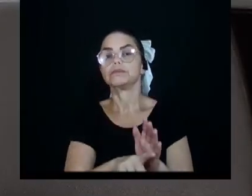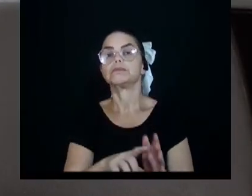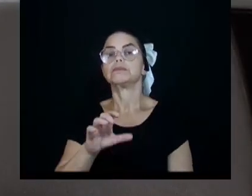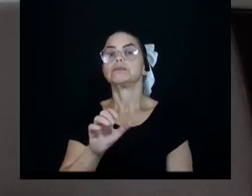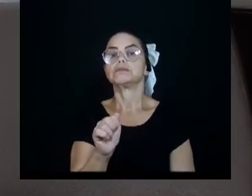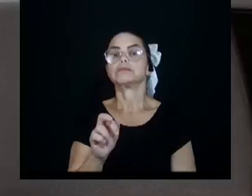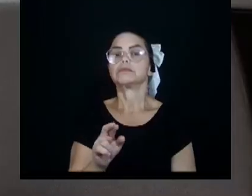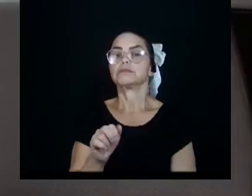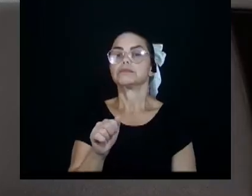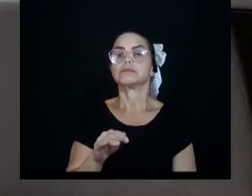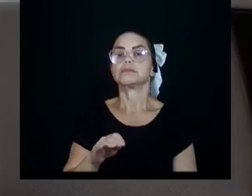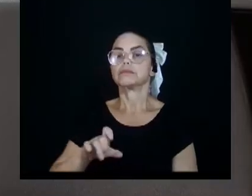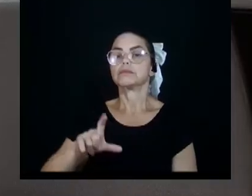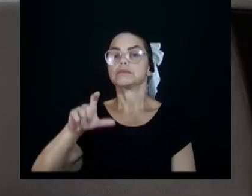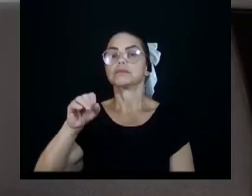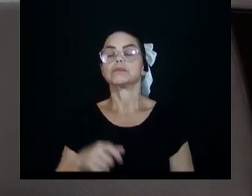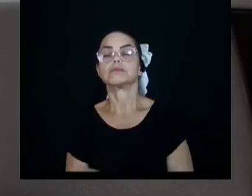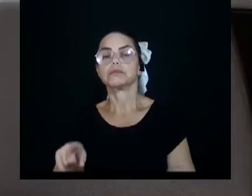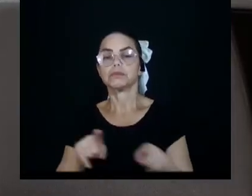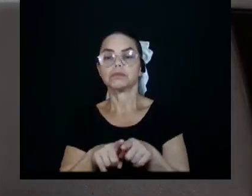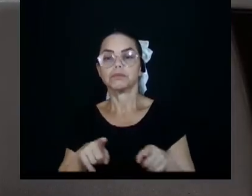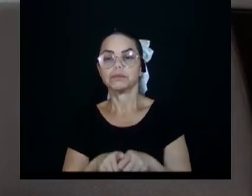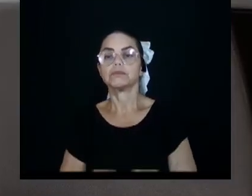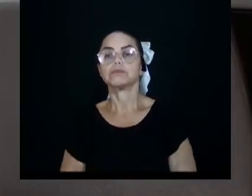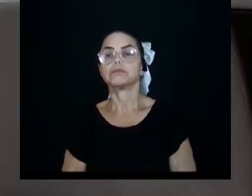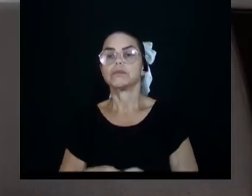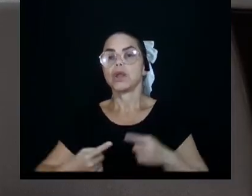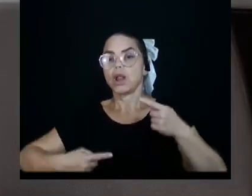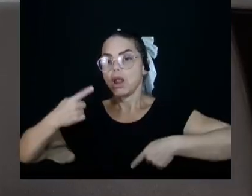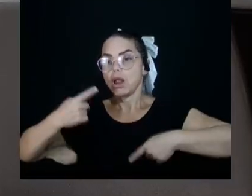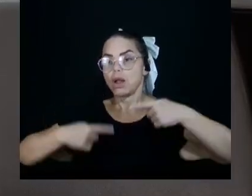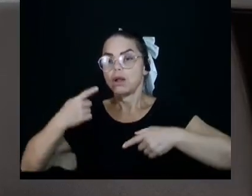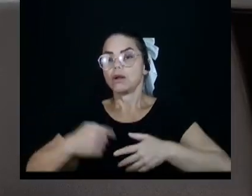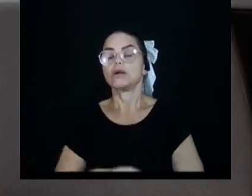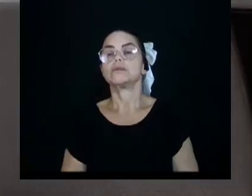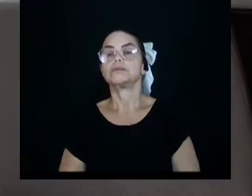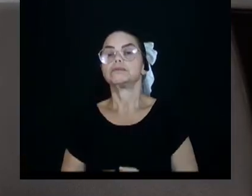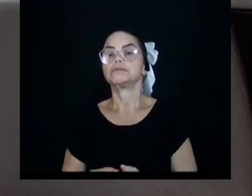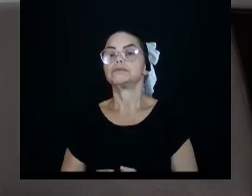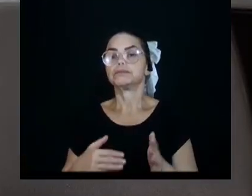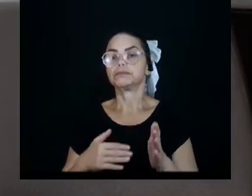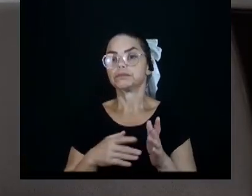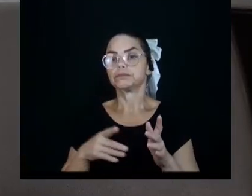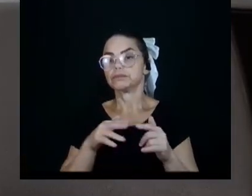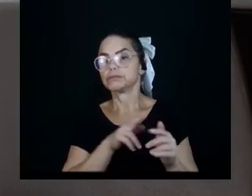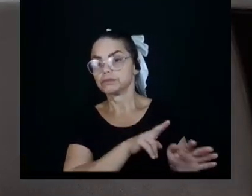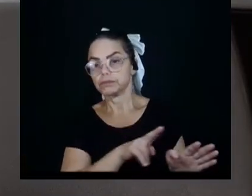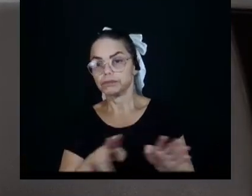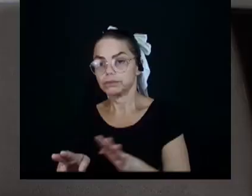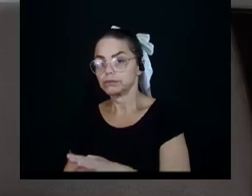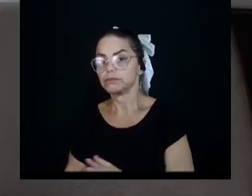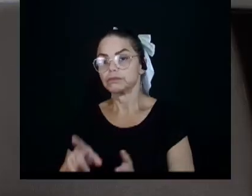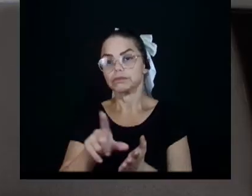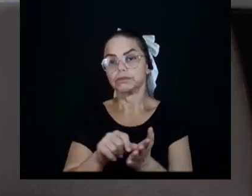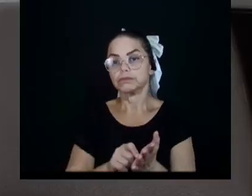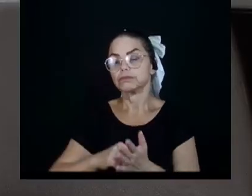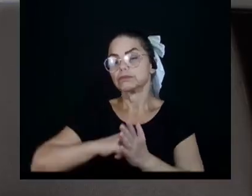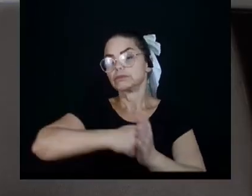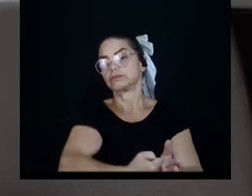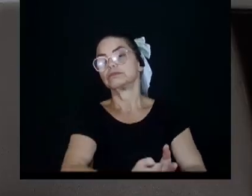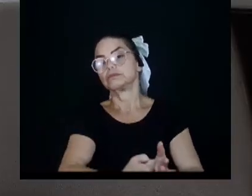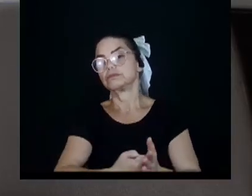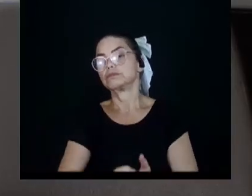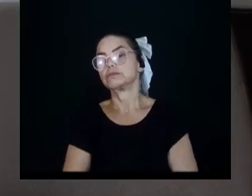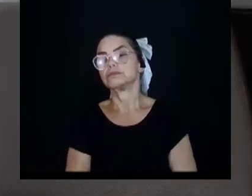também teve, né, uma discussão, na última semana também, inclusive, um artigo foi vetado. Queria que o senhor falasse